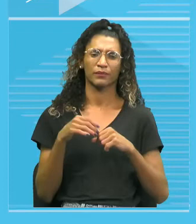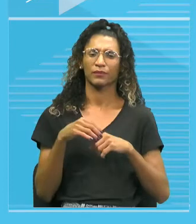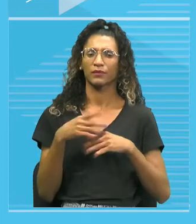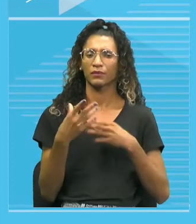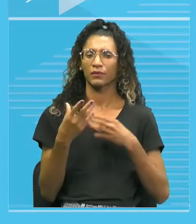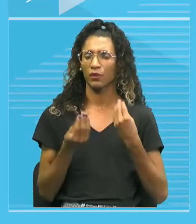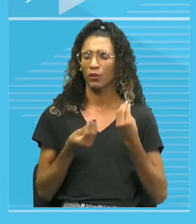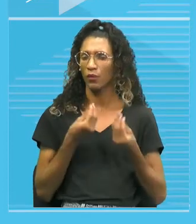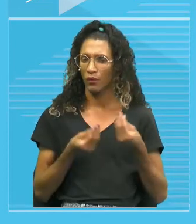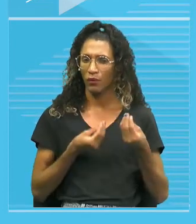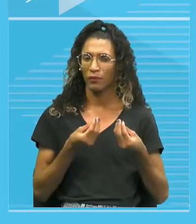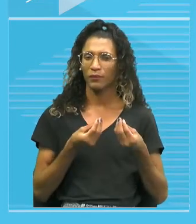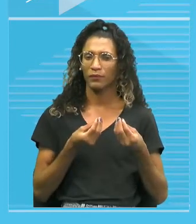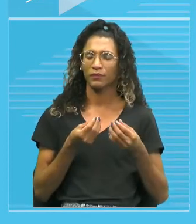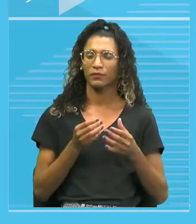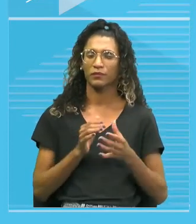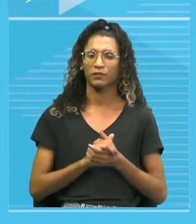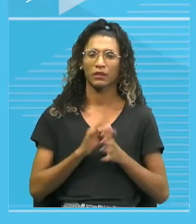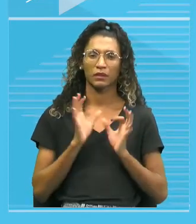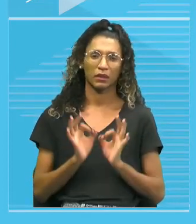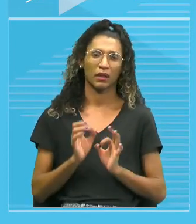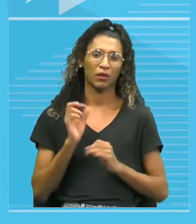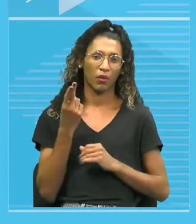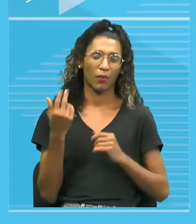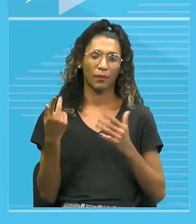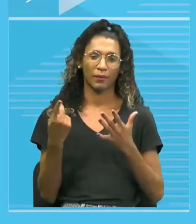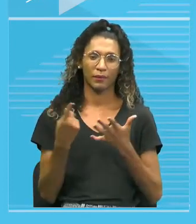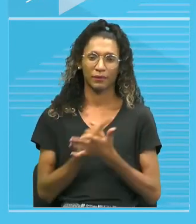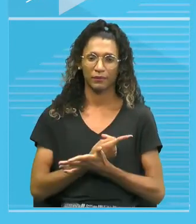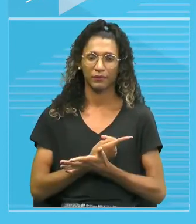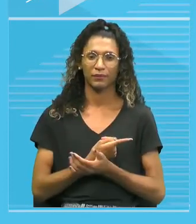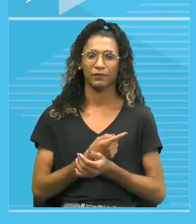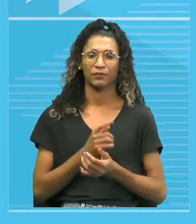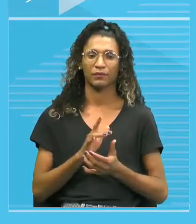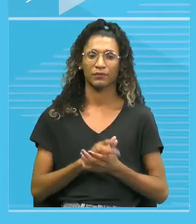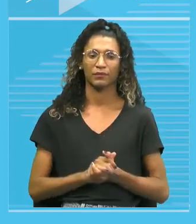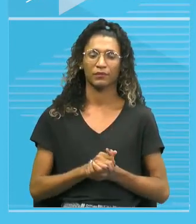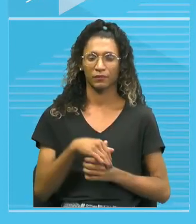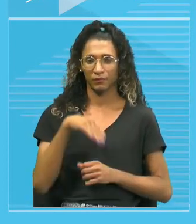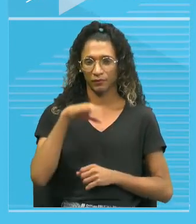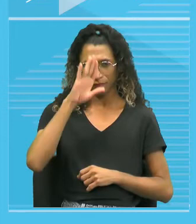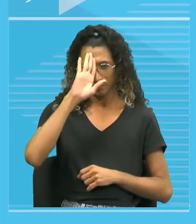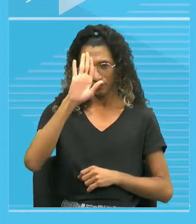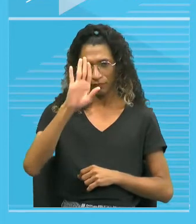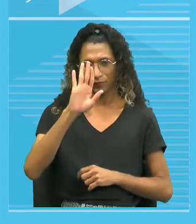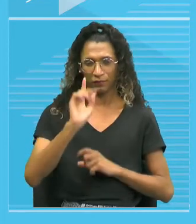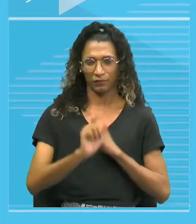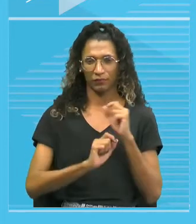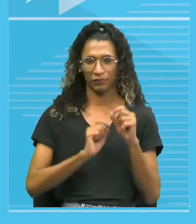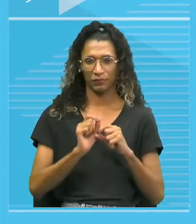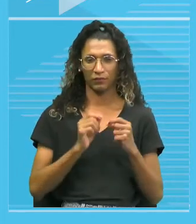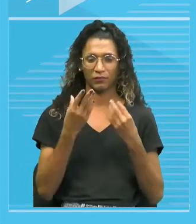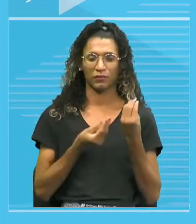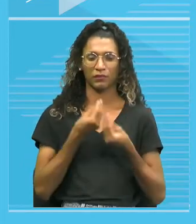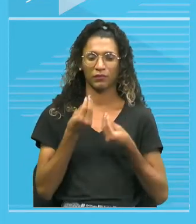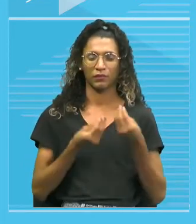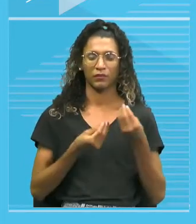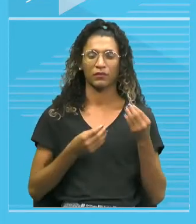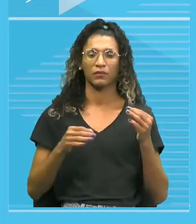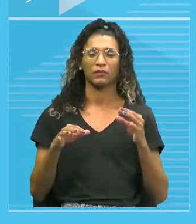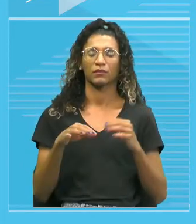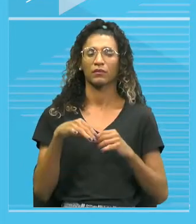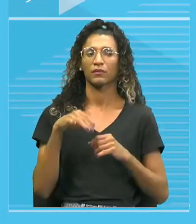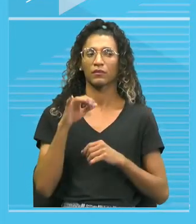medidas foram tomadas, estão certas ou erradas, e, principalmente, como a União